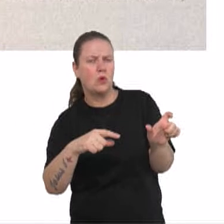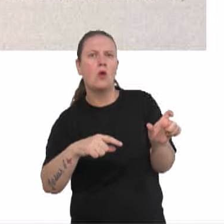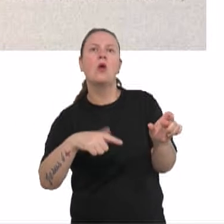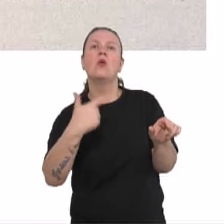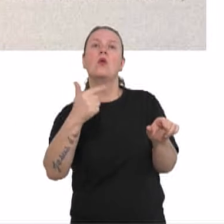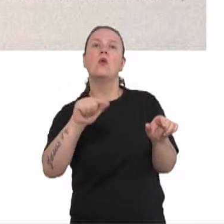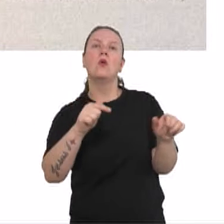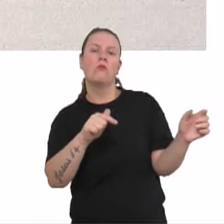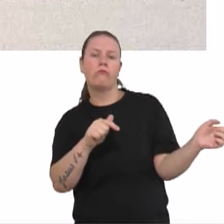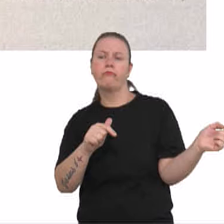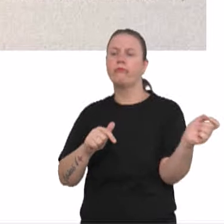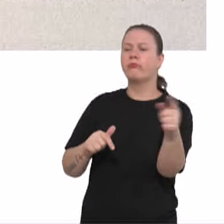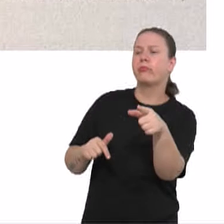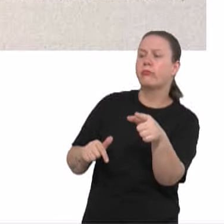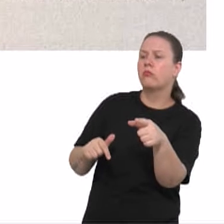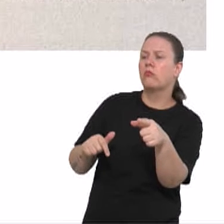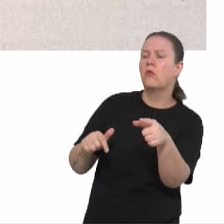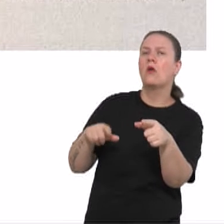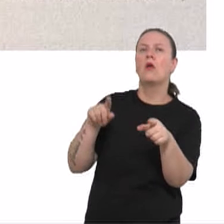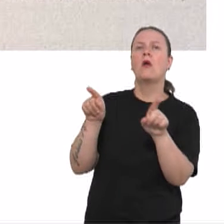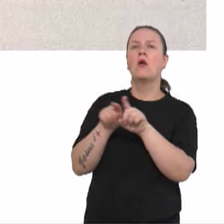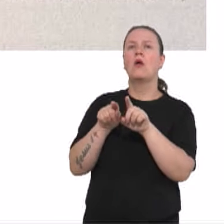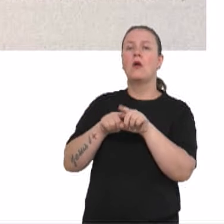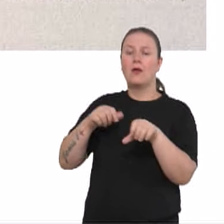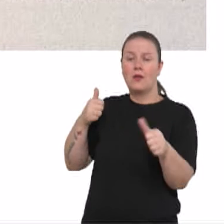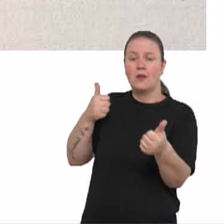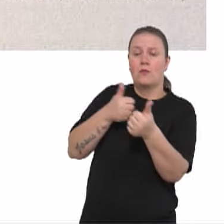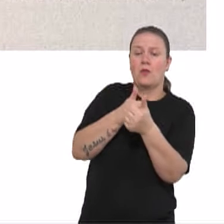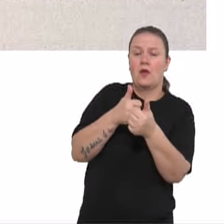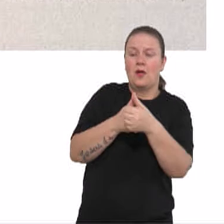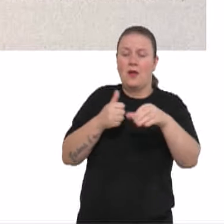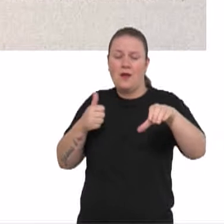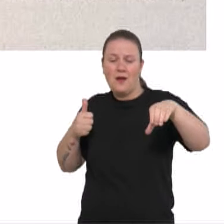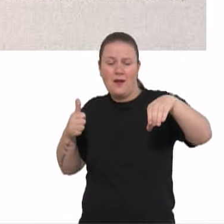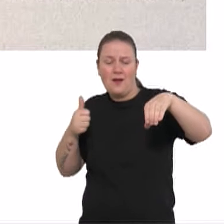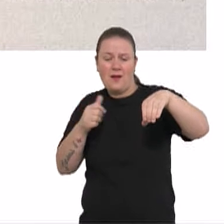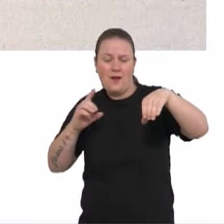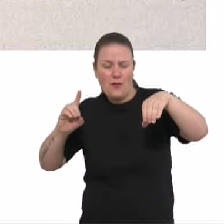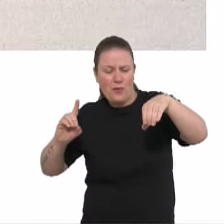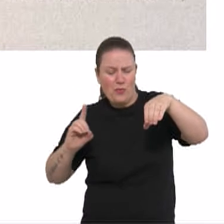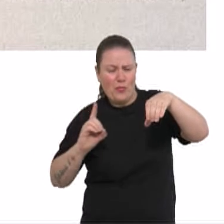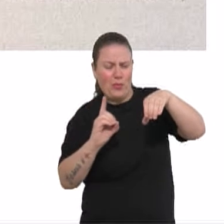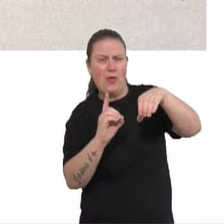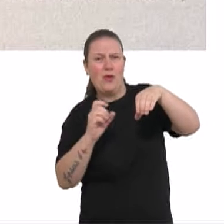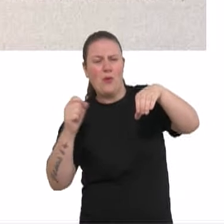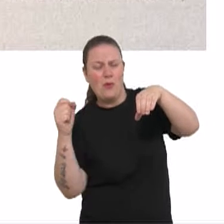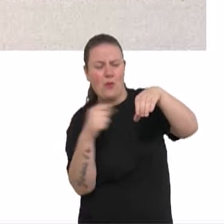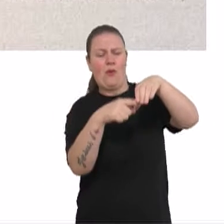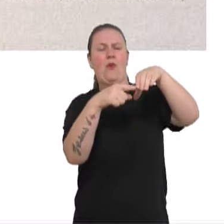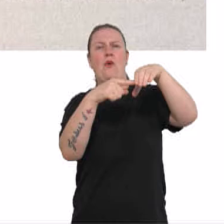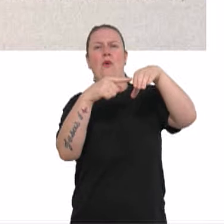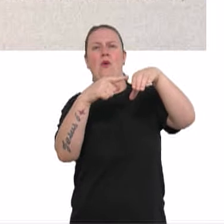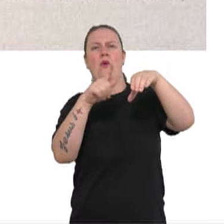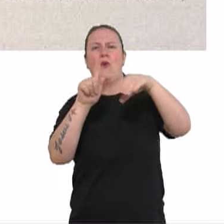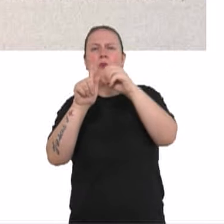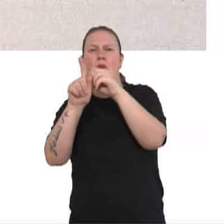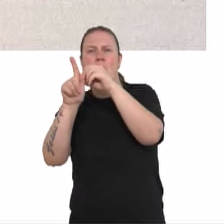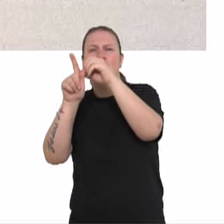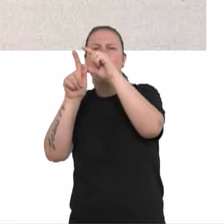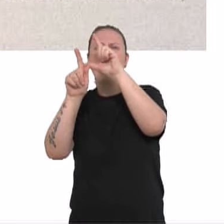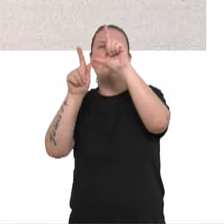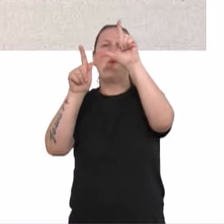limpou para Maicon. Maicon está na boca do gol. Olha o gol. Gol! É do